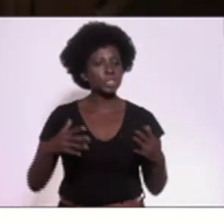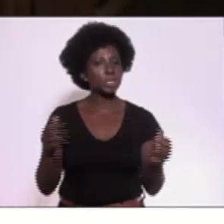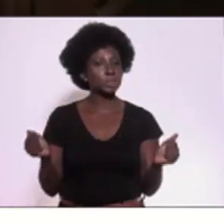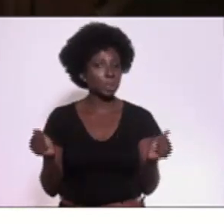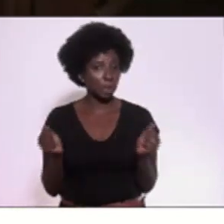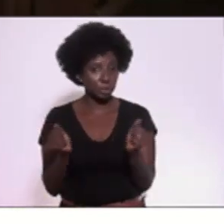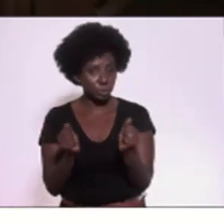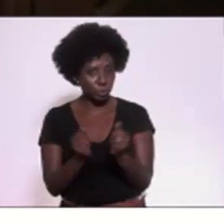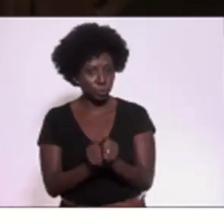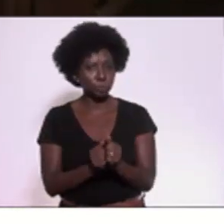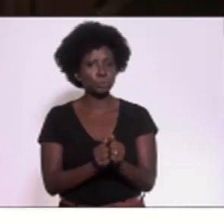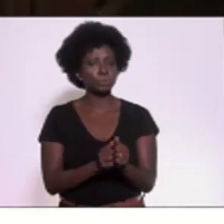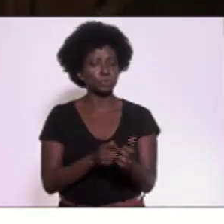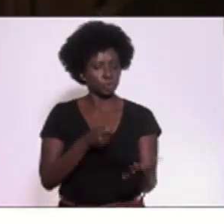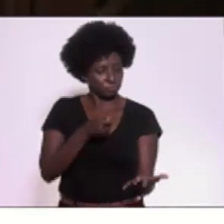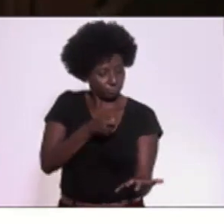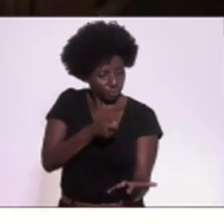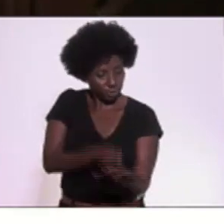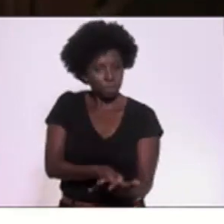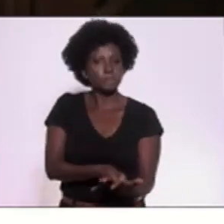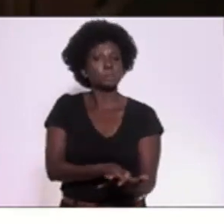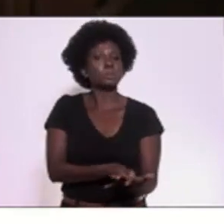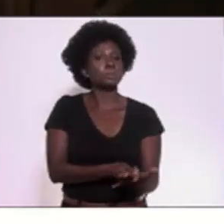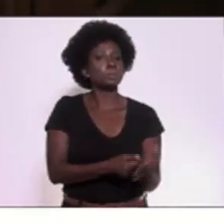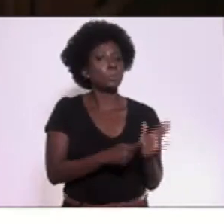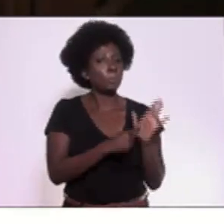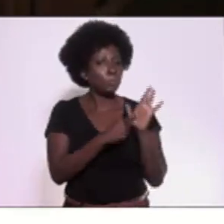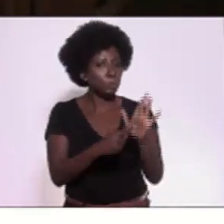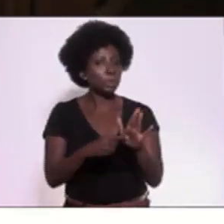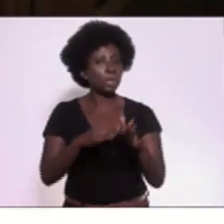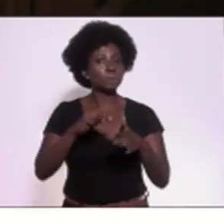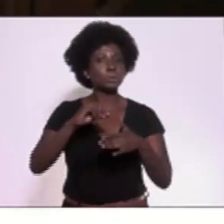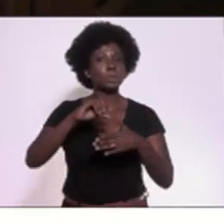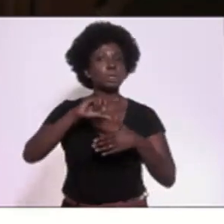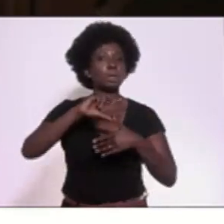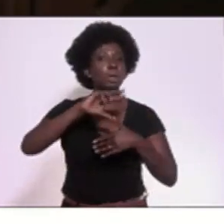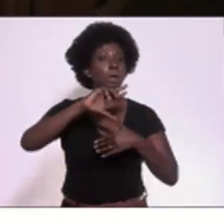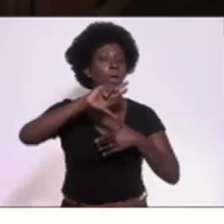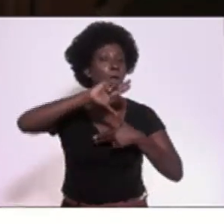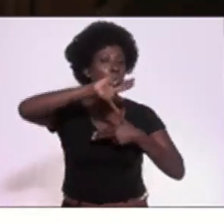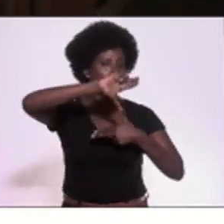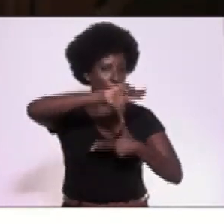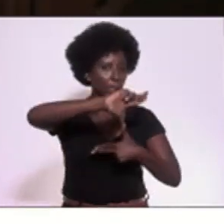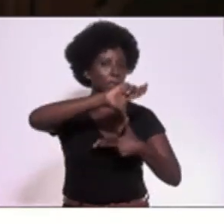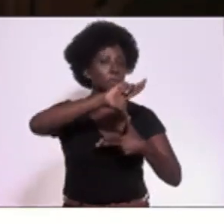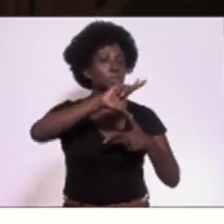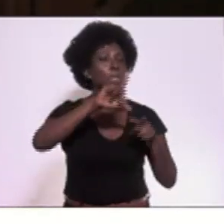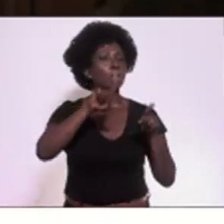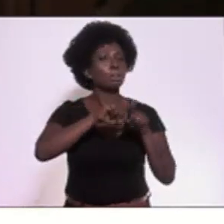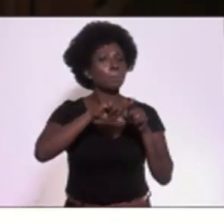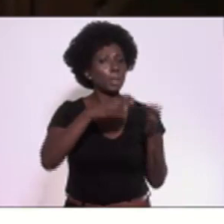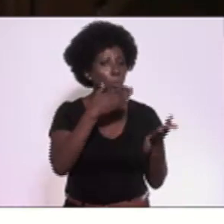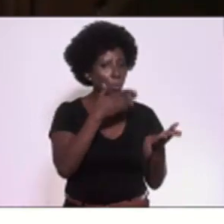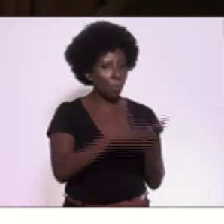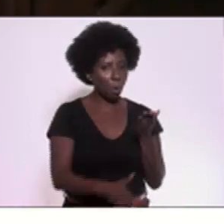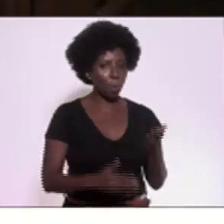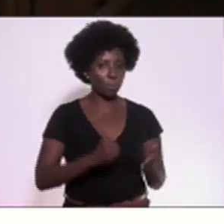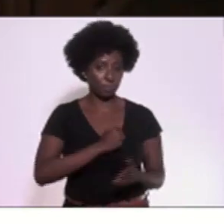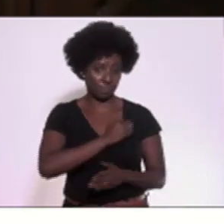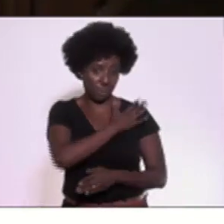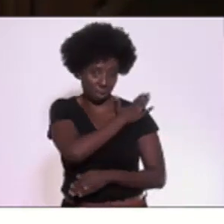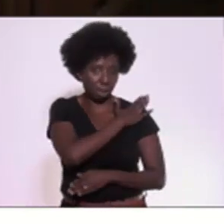de autoritarismo colocado na América Latina e que tem no golpe militar, porque